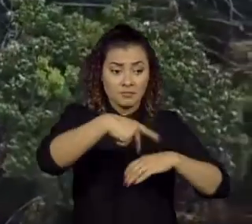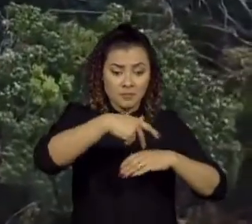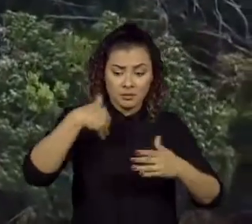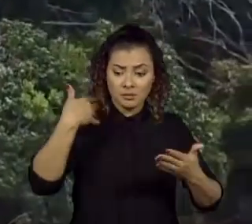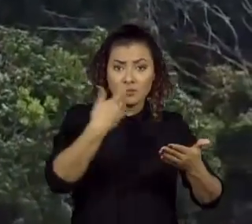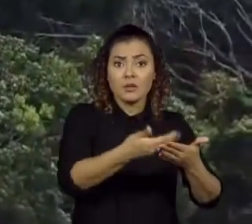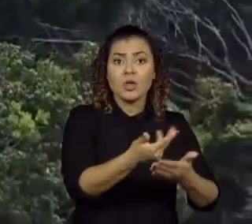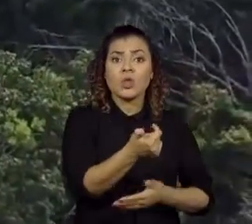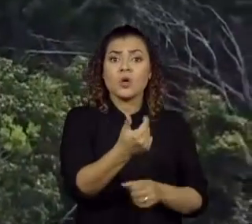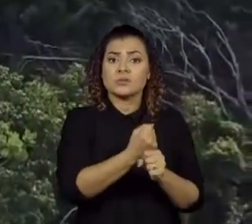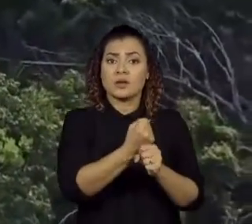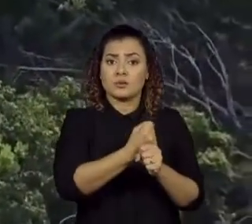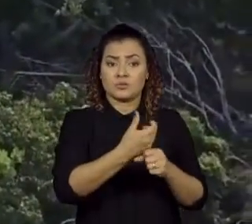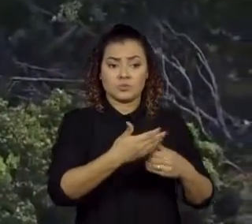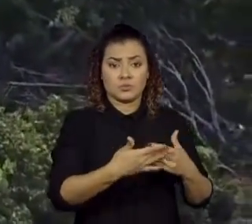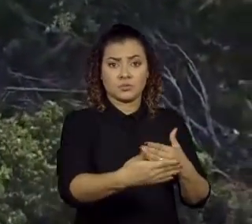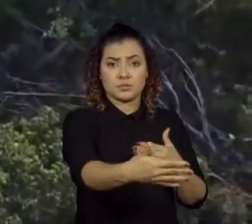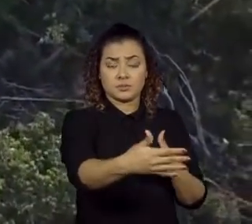últimos 12 anos.